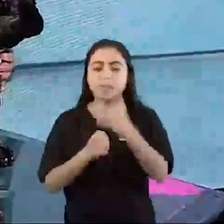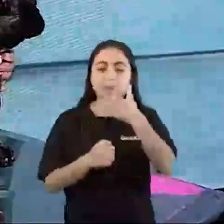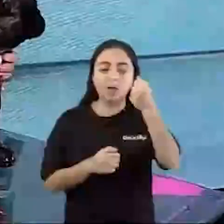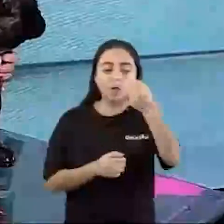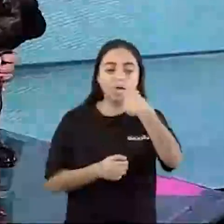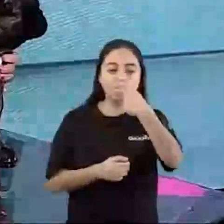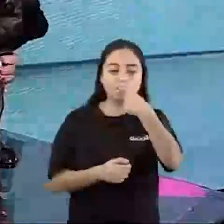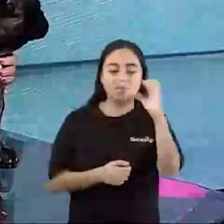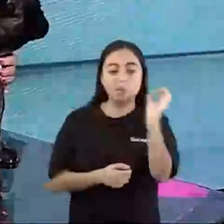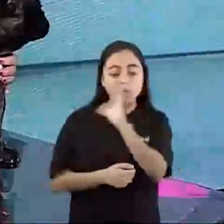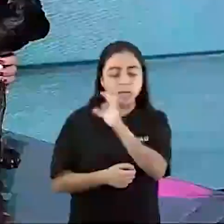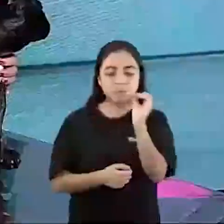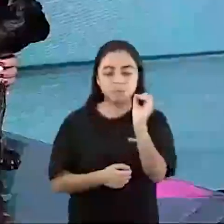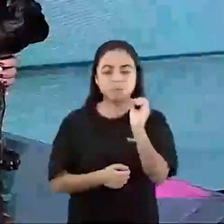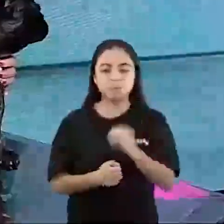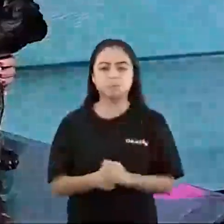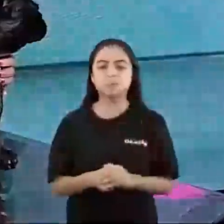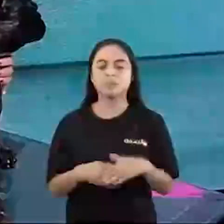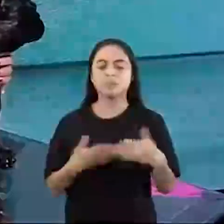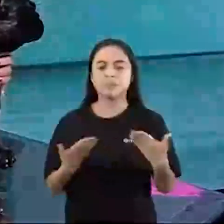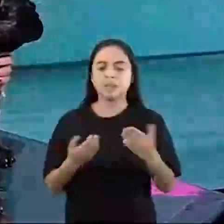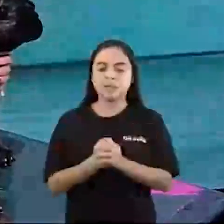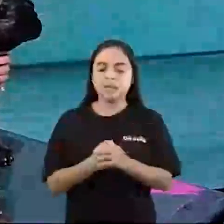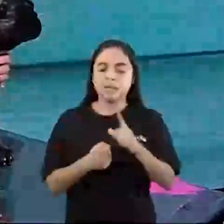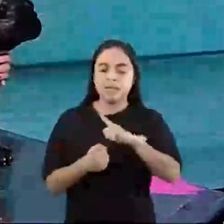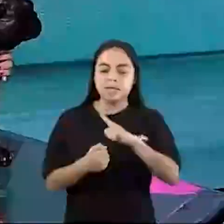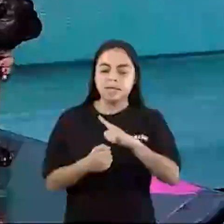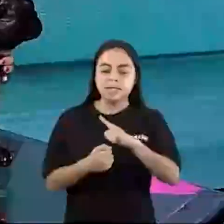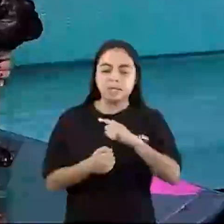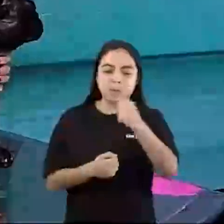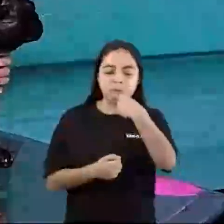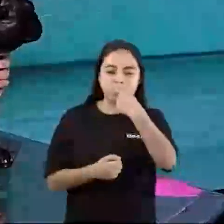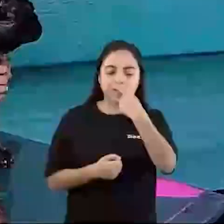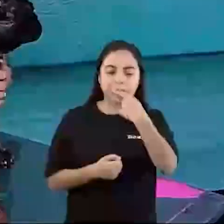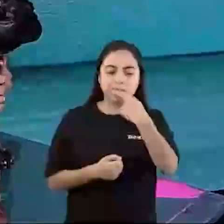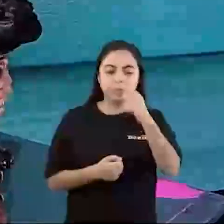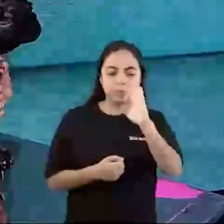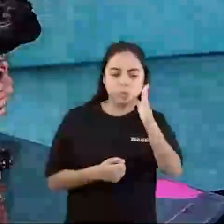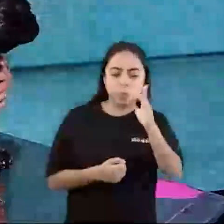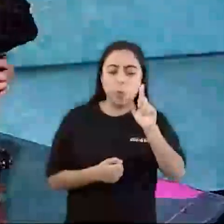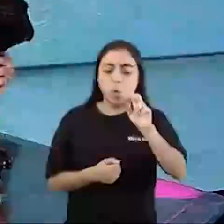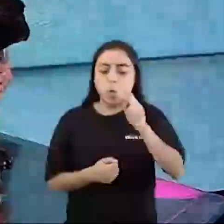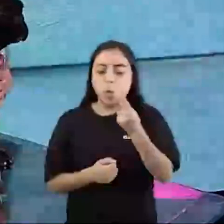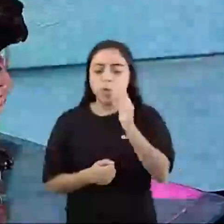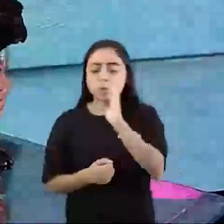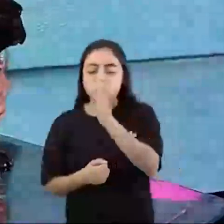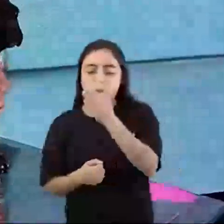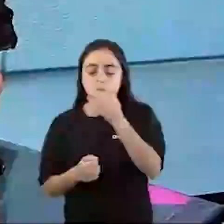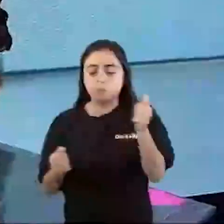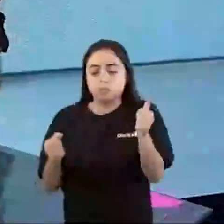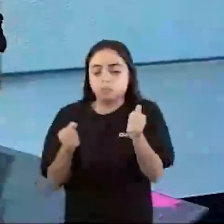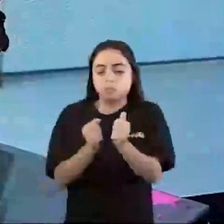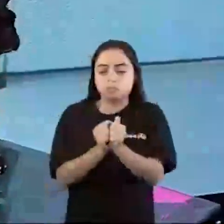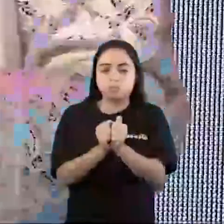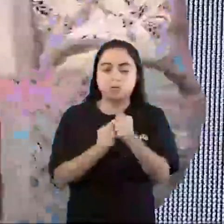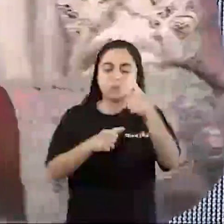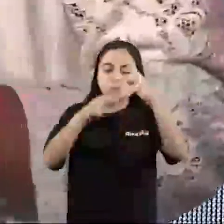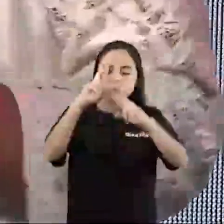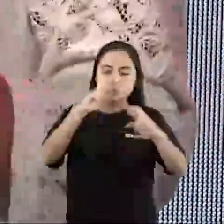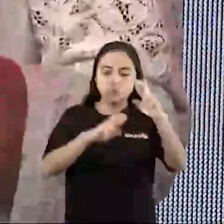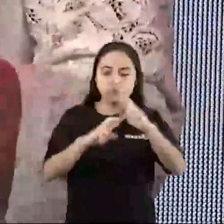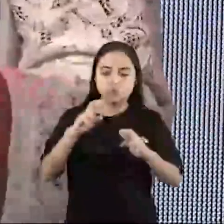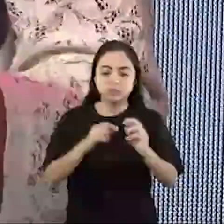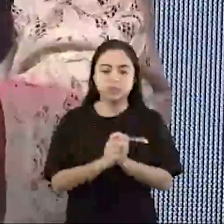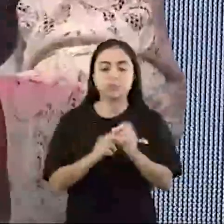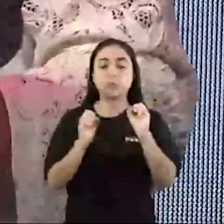rápidas. Teria indicação do corticoide junto da triagem ou teria a indicação do oclacitinib, do Apoquel junto da triagem. Tá ótimo. Tudo